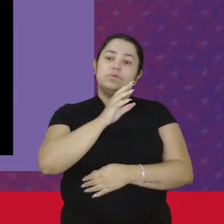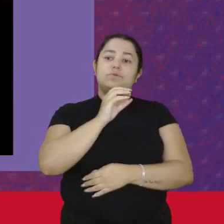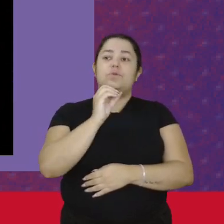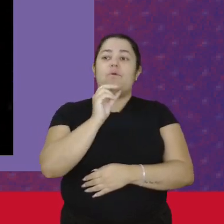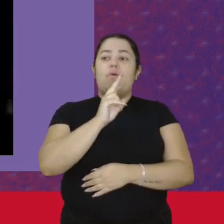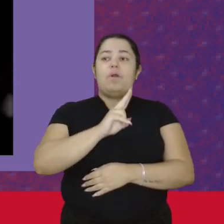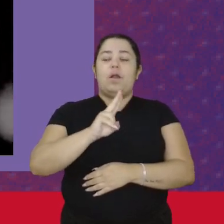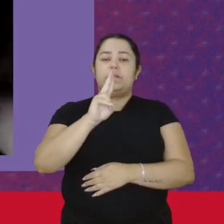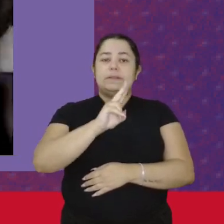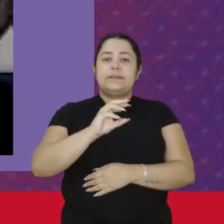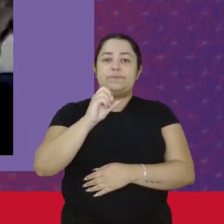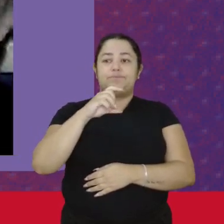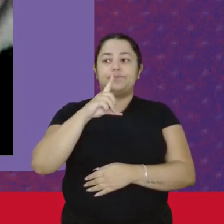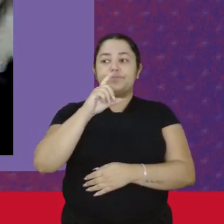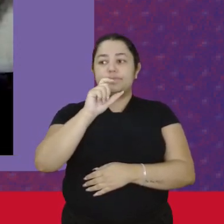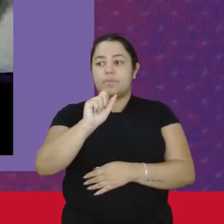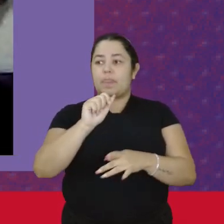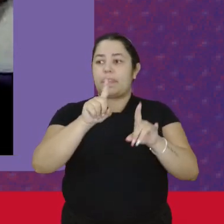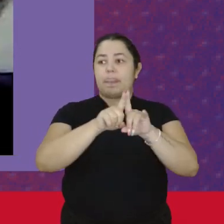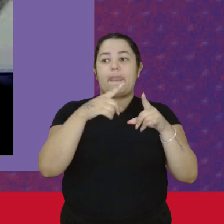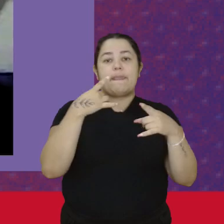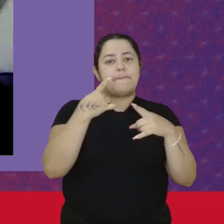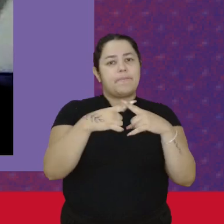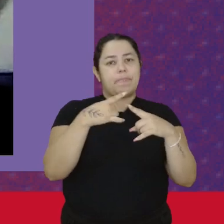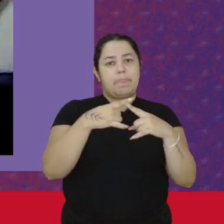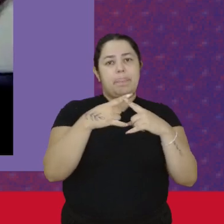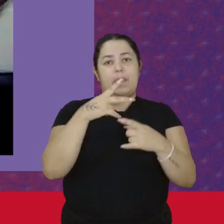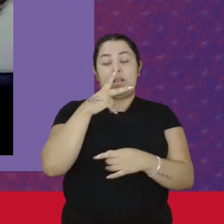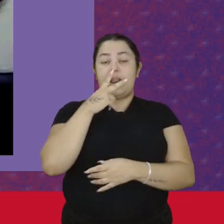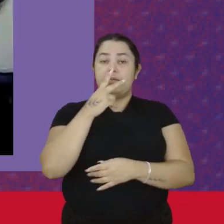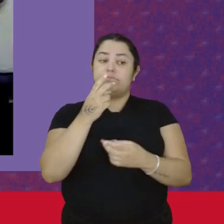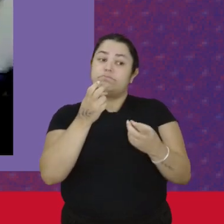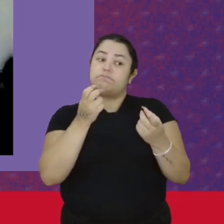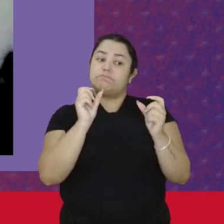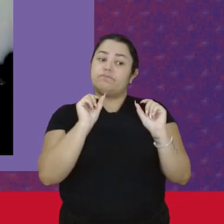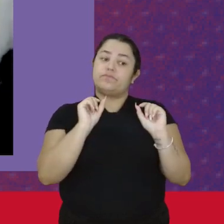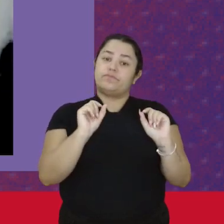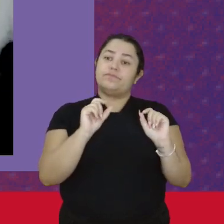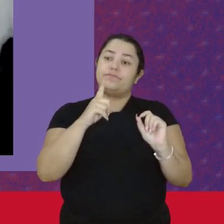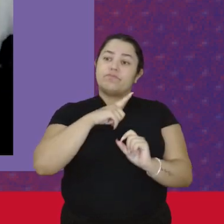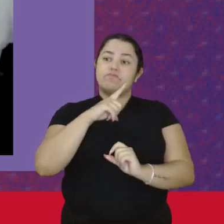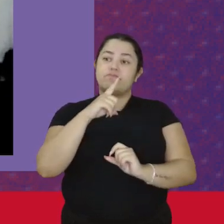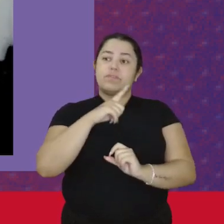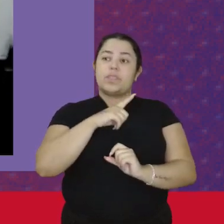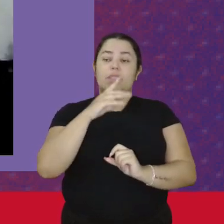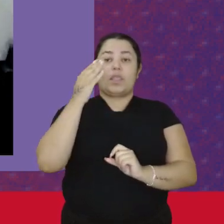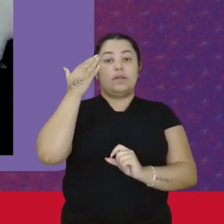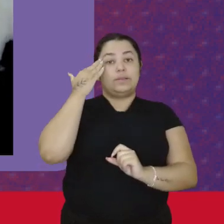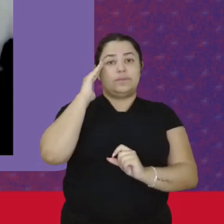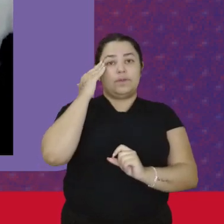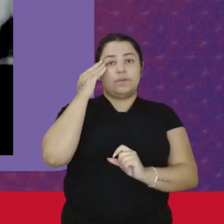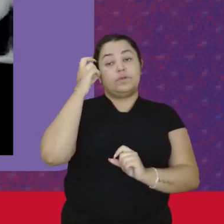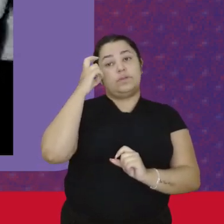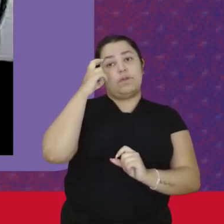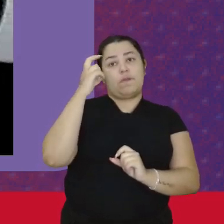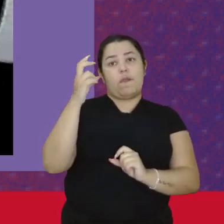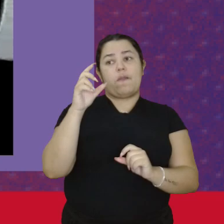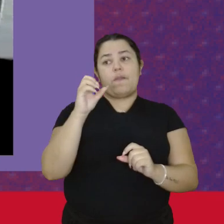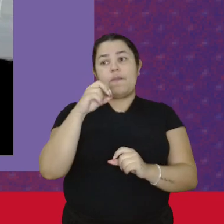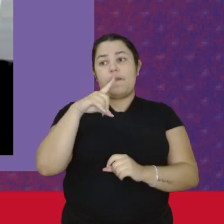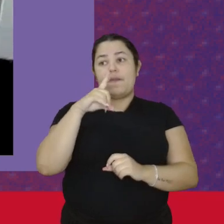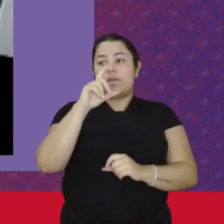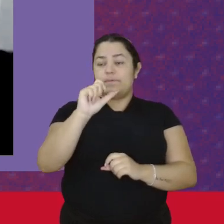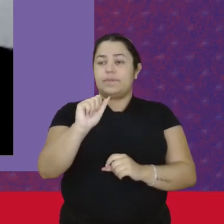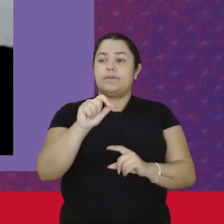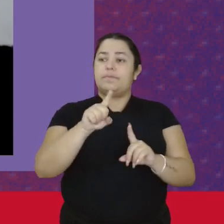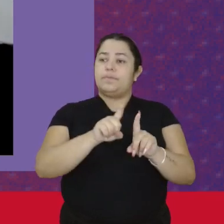coisa da onda, né? Porque ela parece que tem eu entendo que essa ideia da onda, né? Quer dizer, é